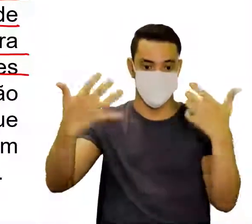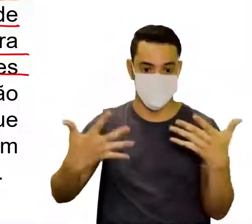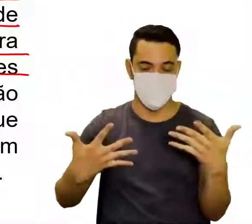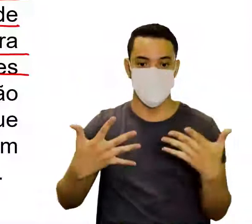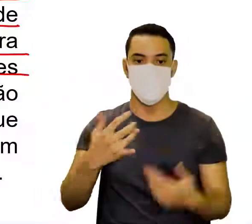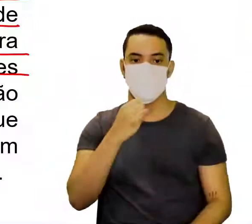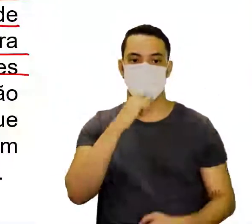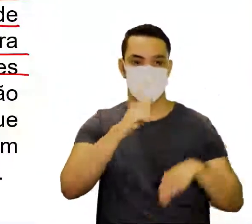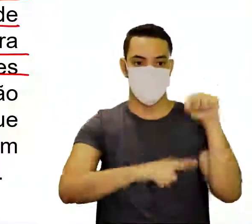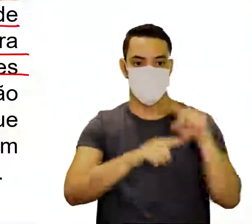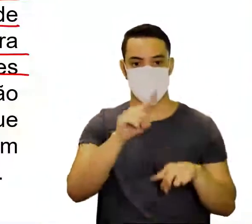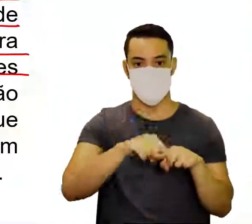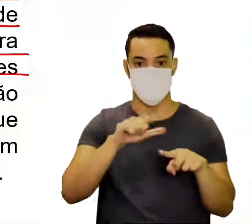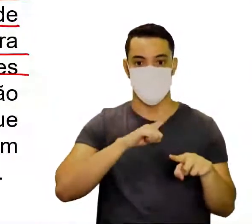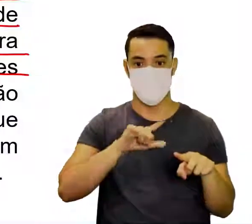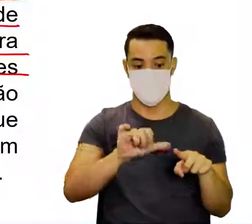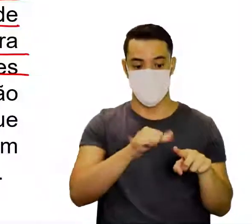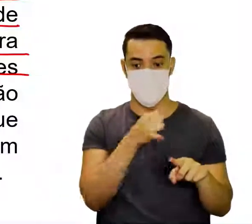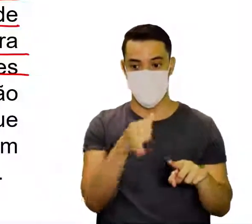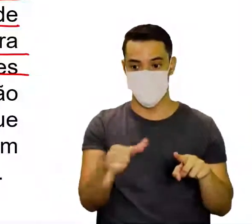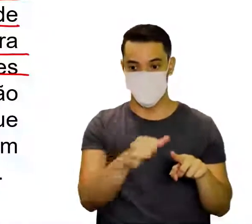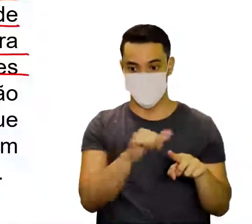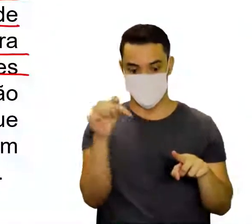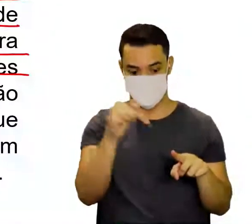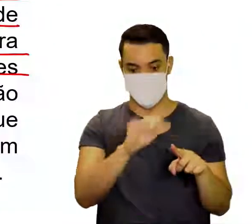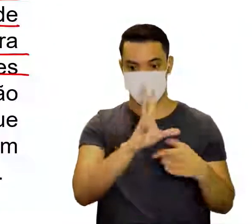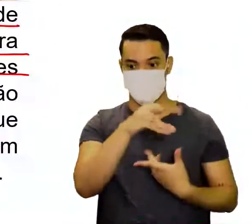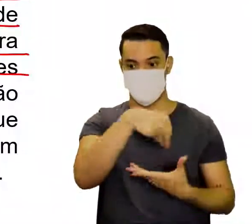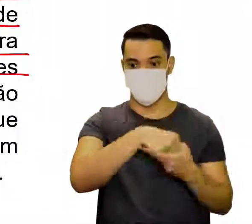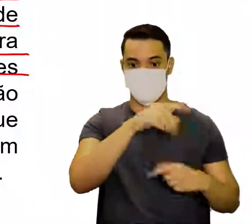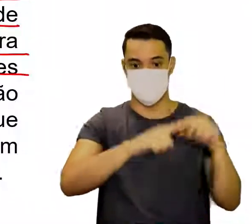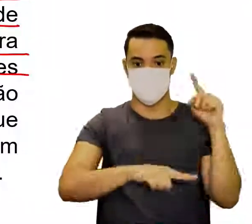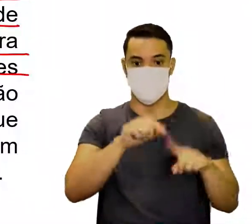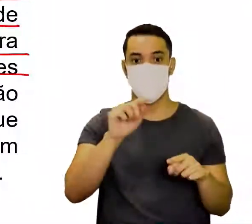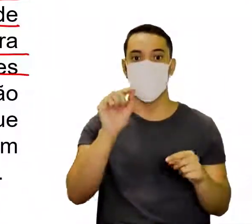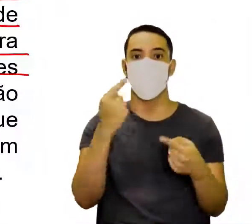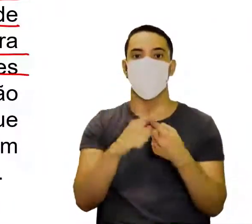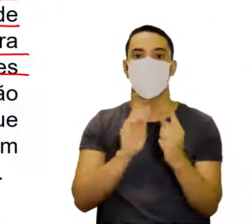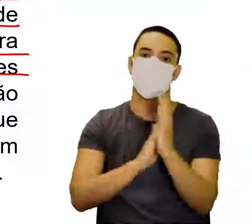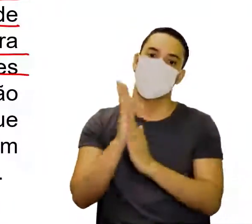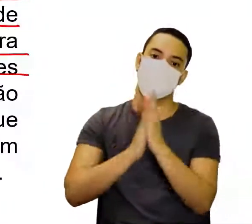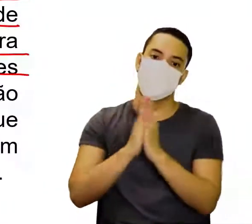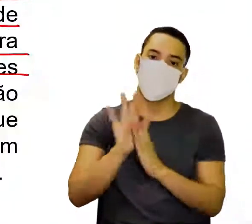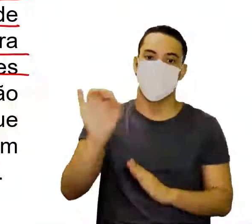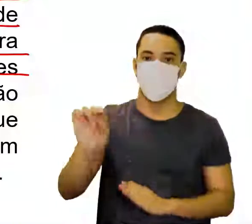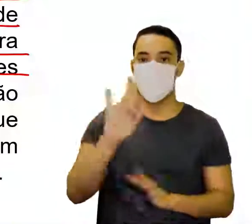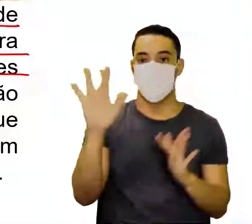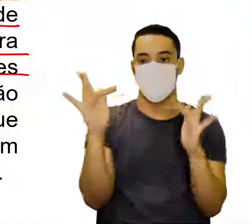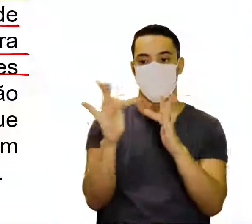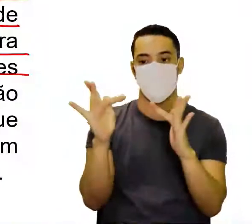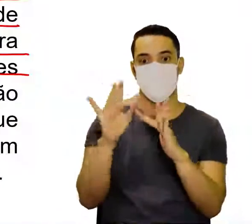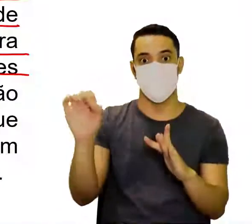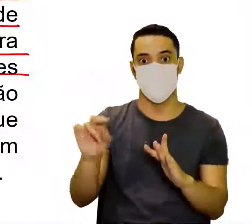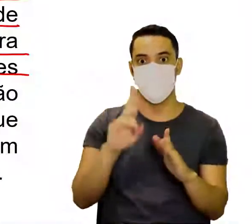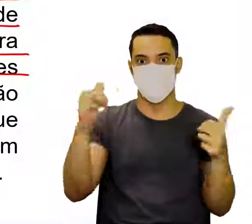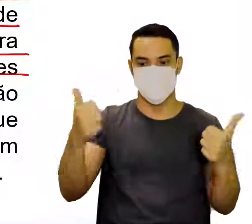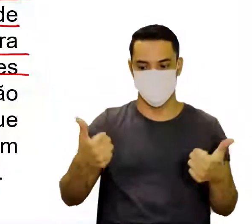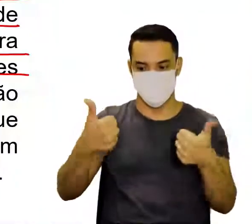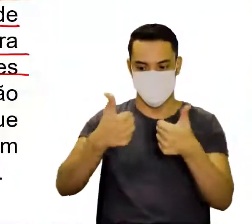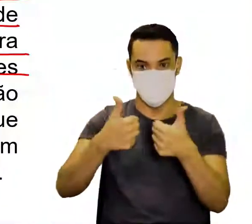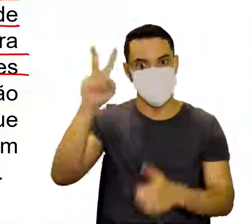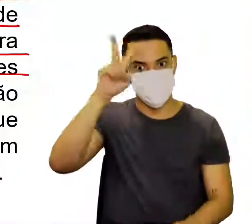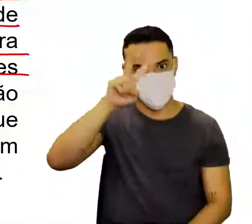está eletricamente eletrizado, é porque você atritou, você colocou em contato ou você induziu. Lembram